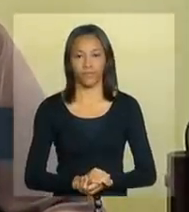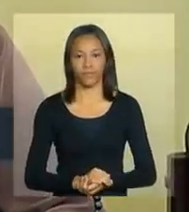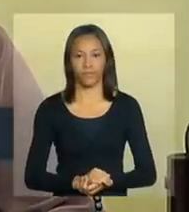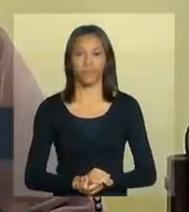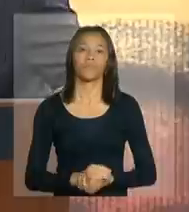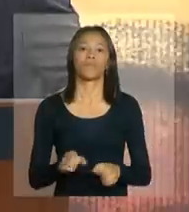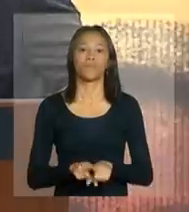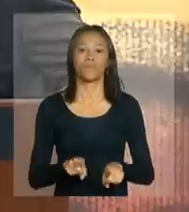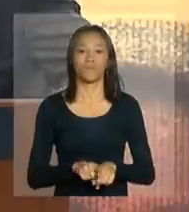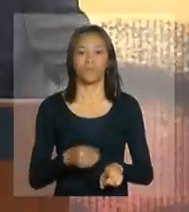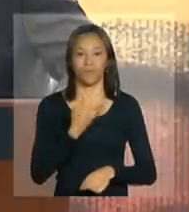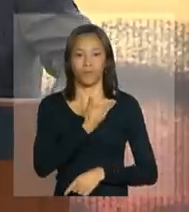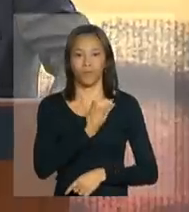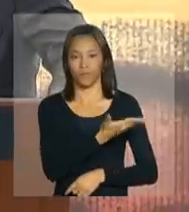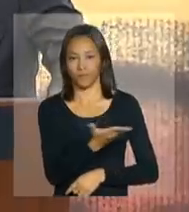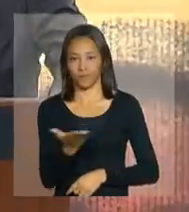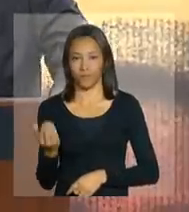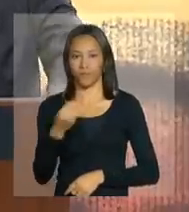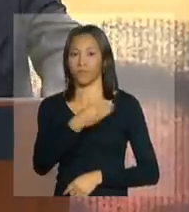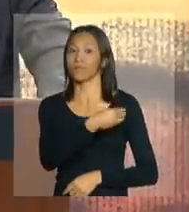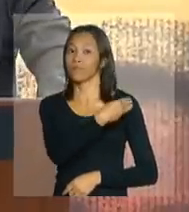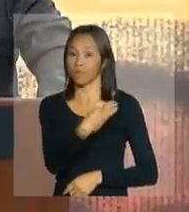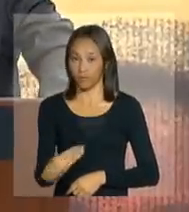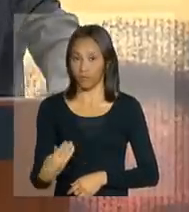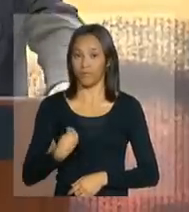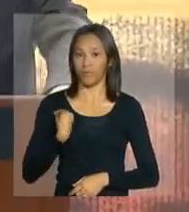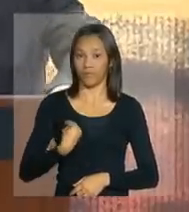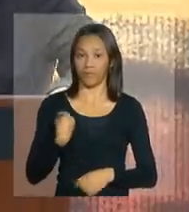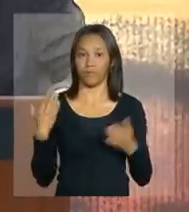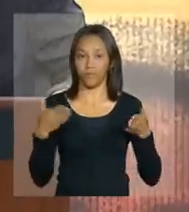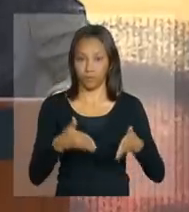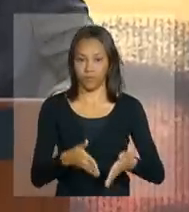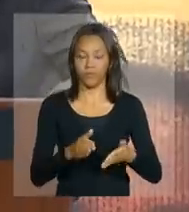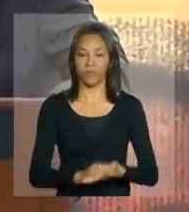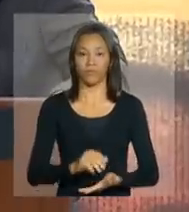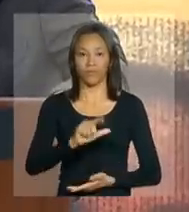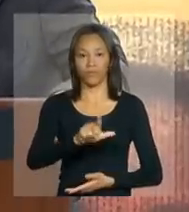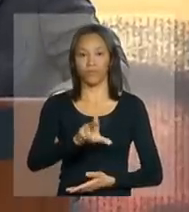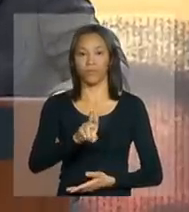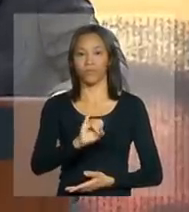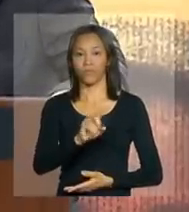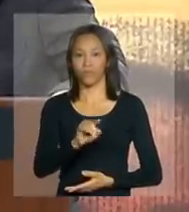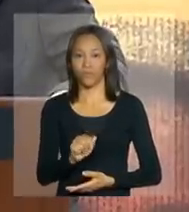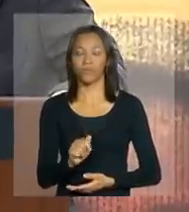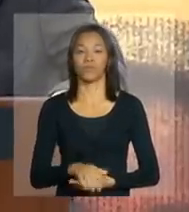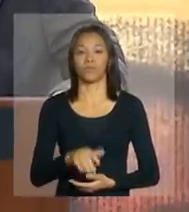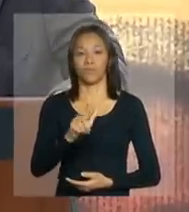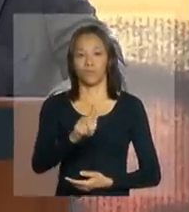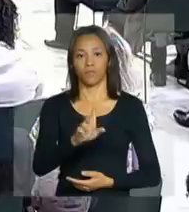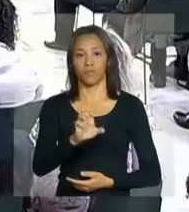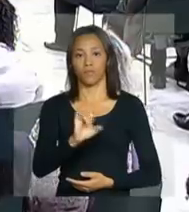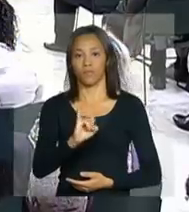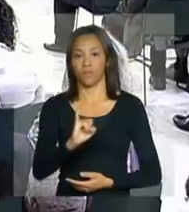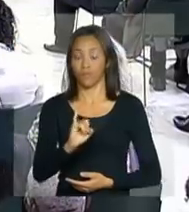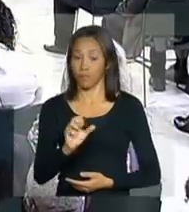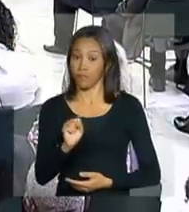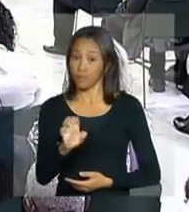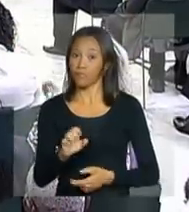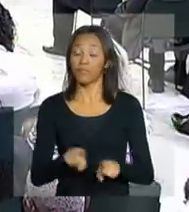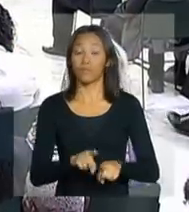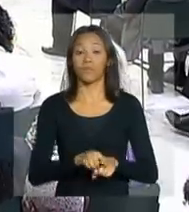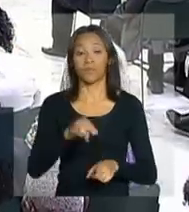pradas colegas ministras aqui presentes ministra lua bairros G hman Marta